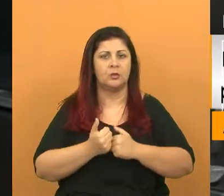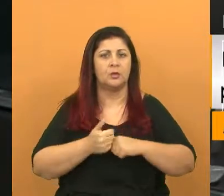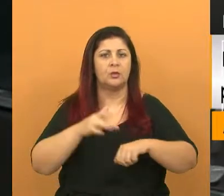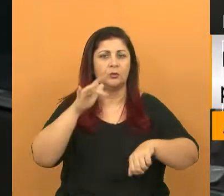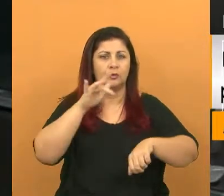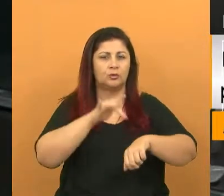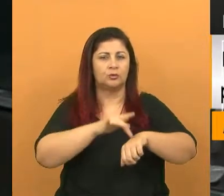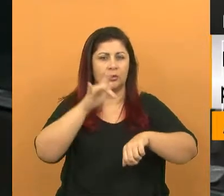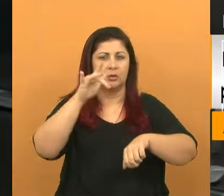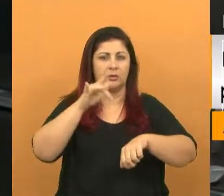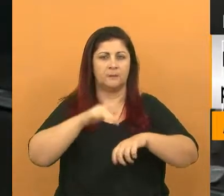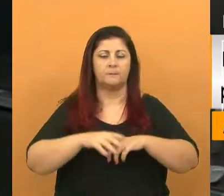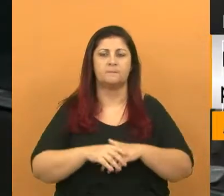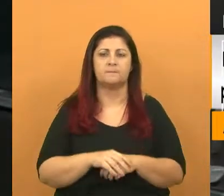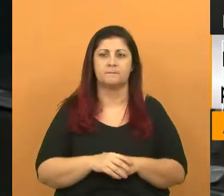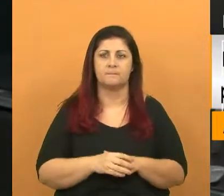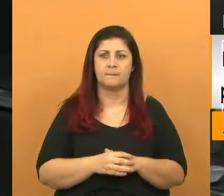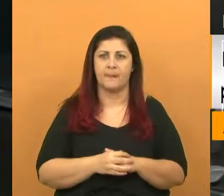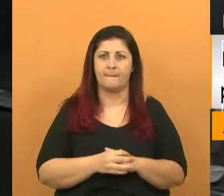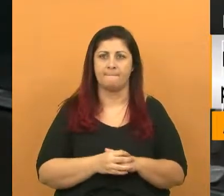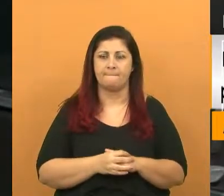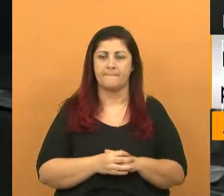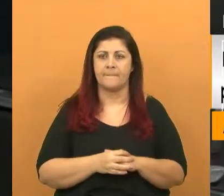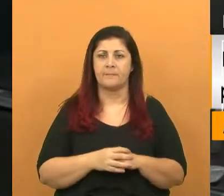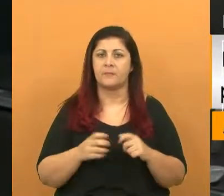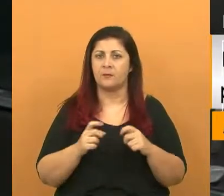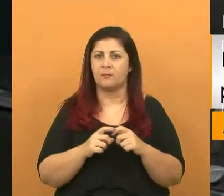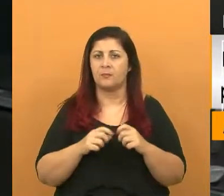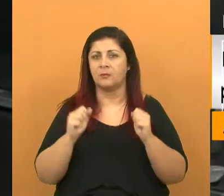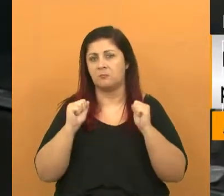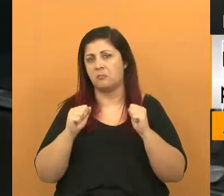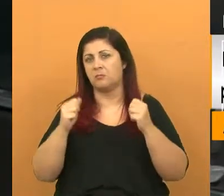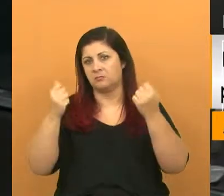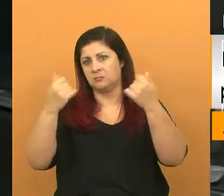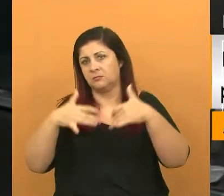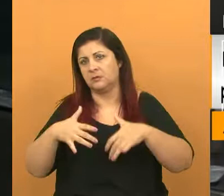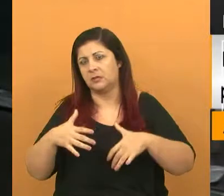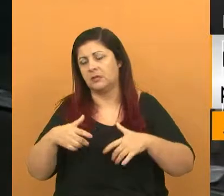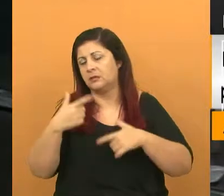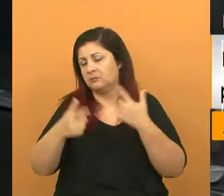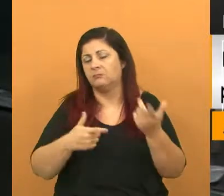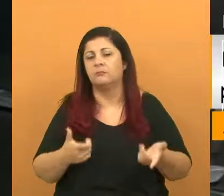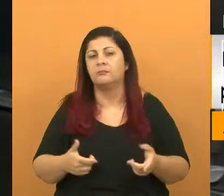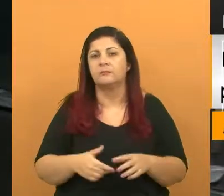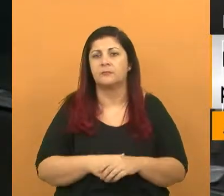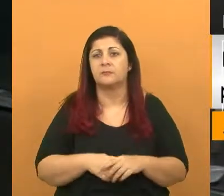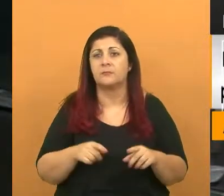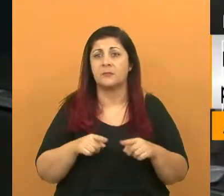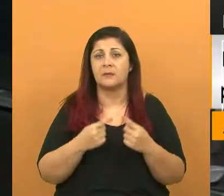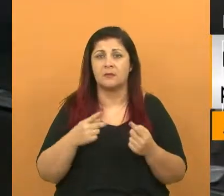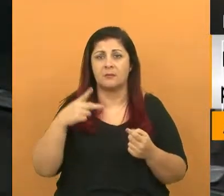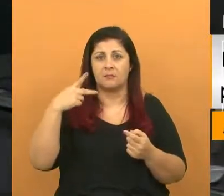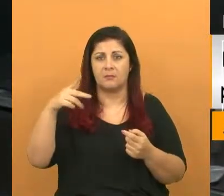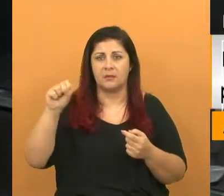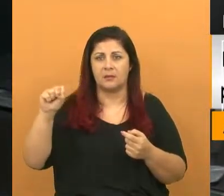pode estar levado por outros fatores que os médicos podem estar esclarecendo depois, se quiserem complementar. Mas o PSA é só complementar.